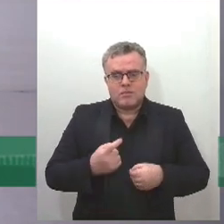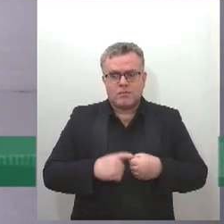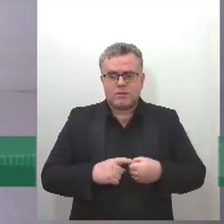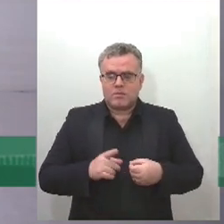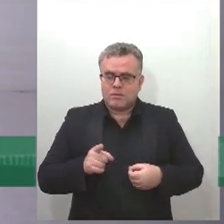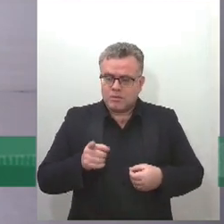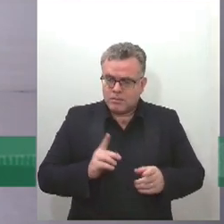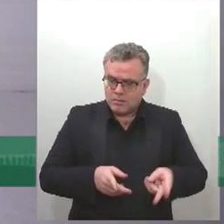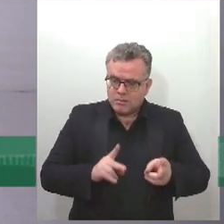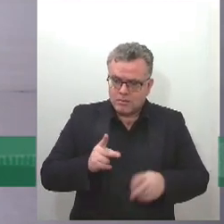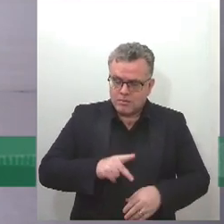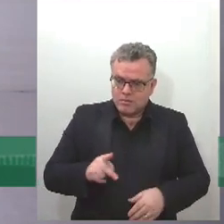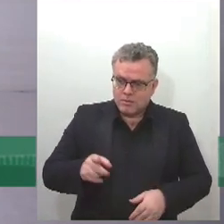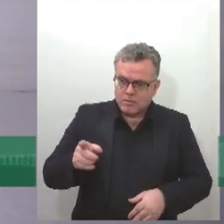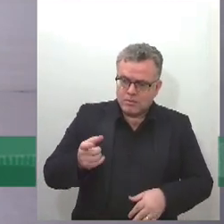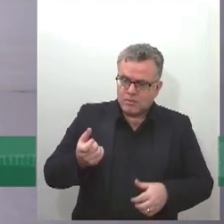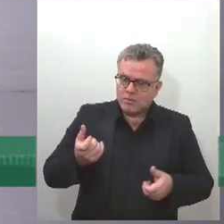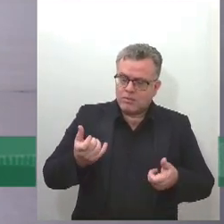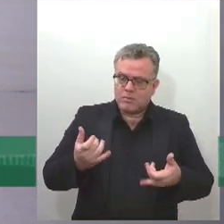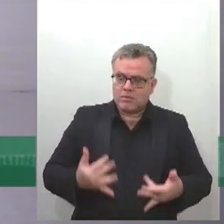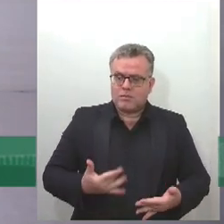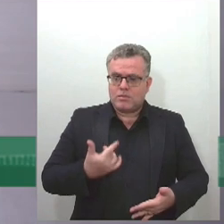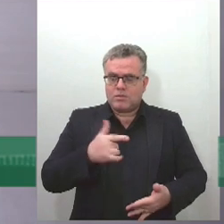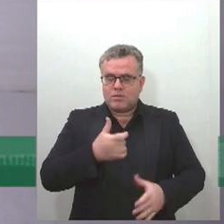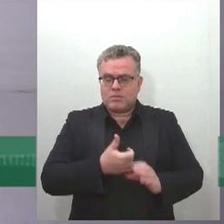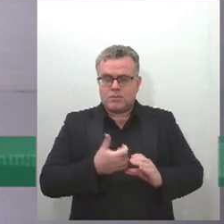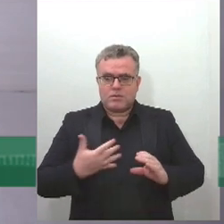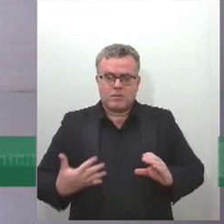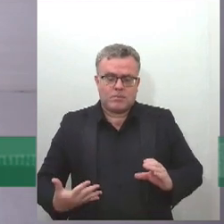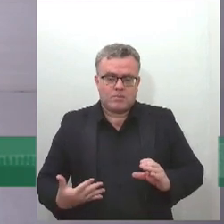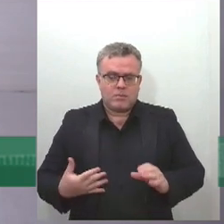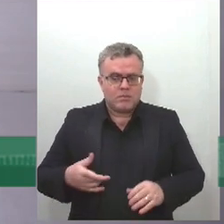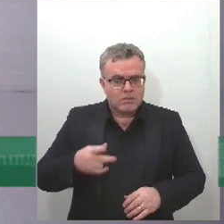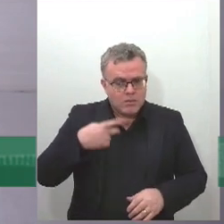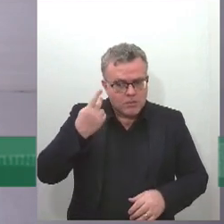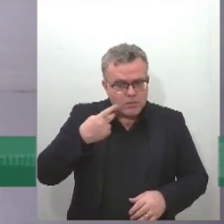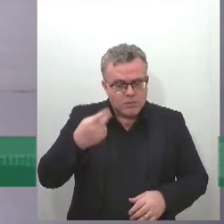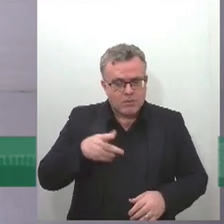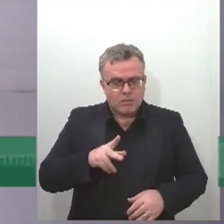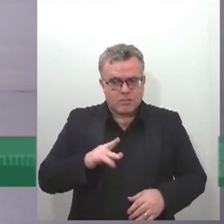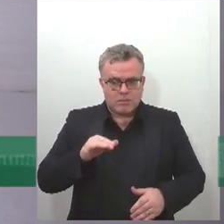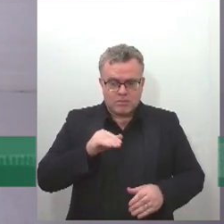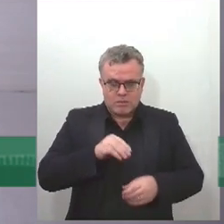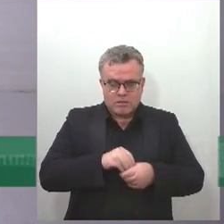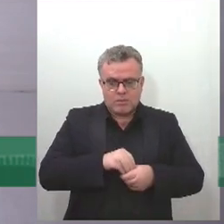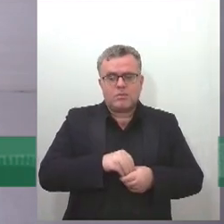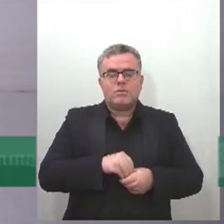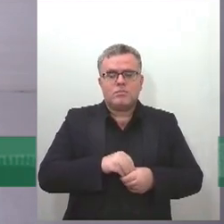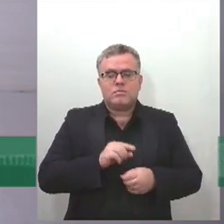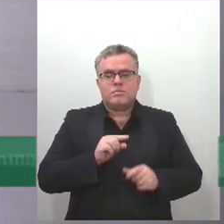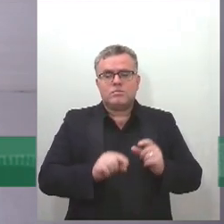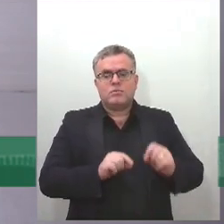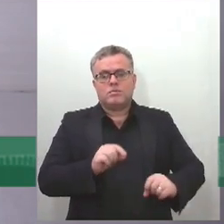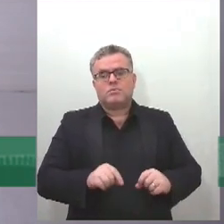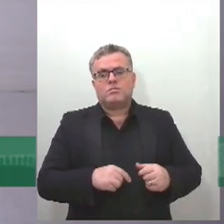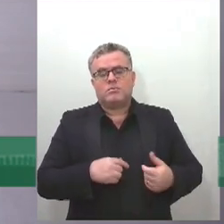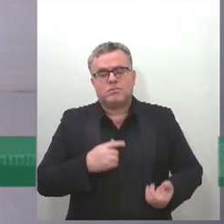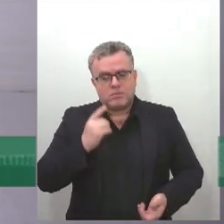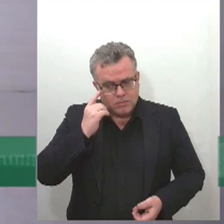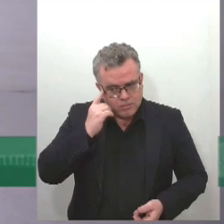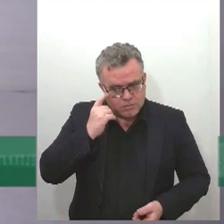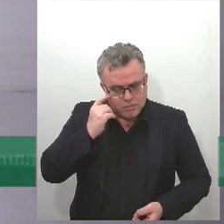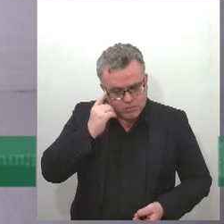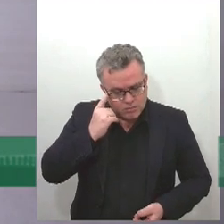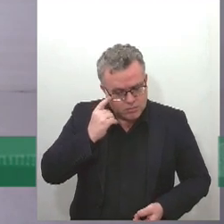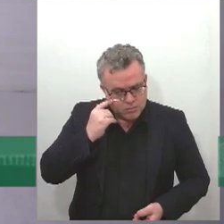trazer um outro aspecto político que tá dentro da discussão da reforma tributária né E que